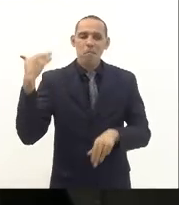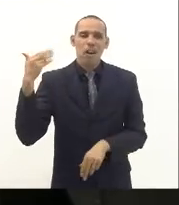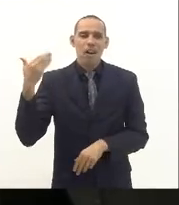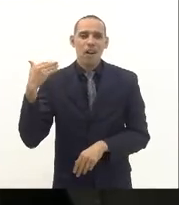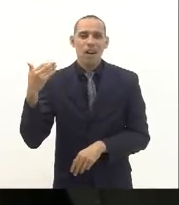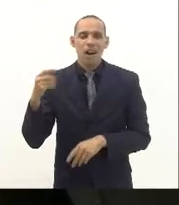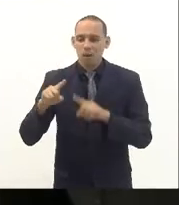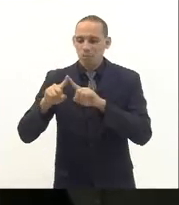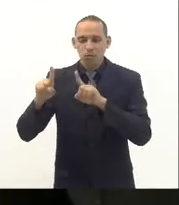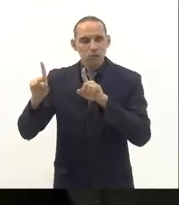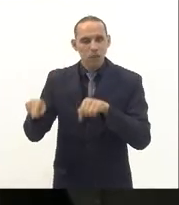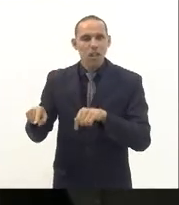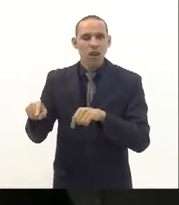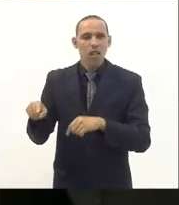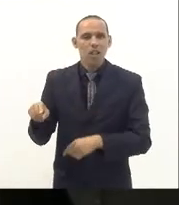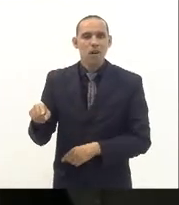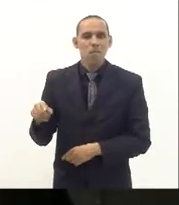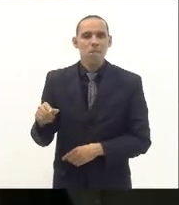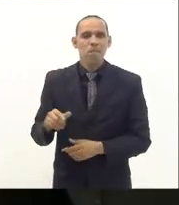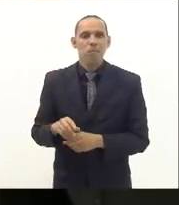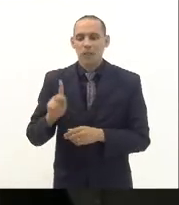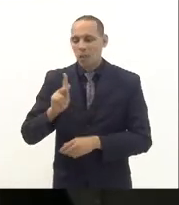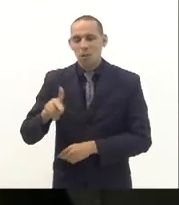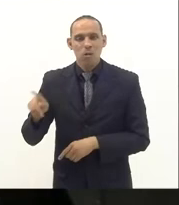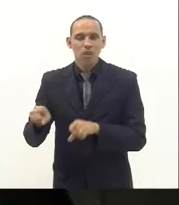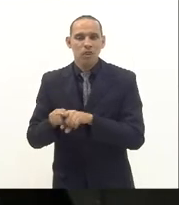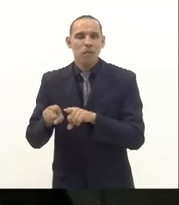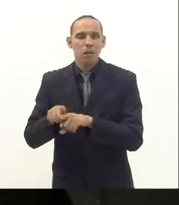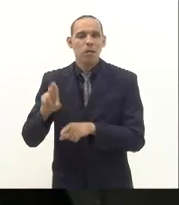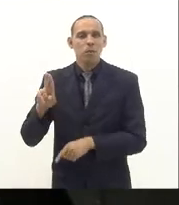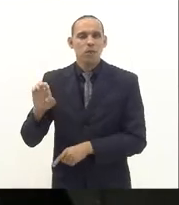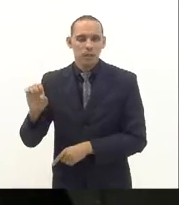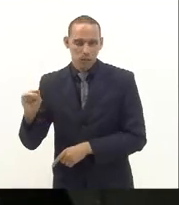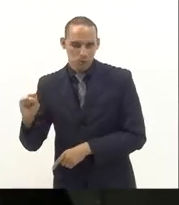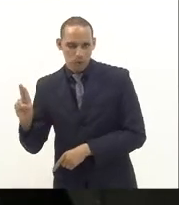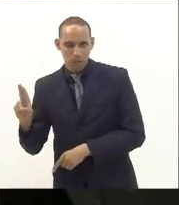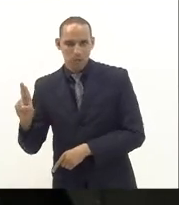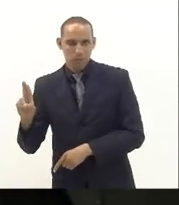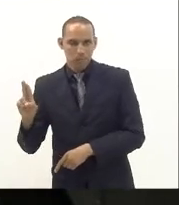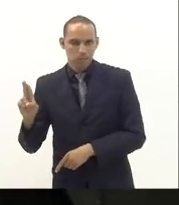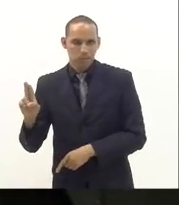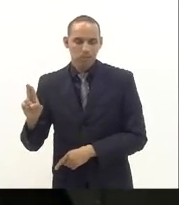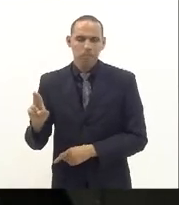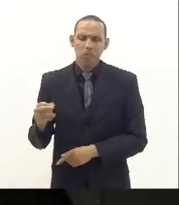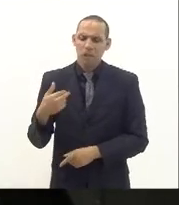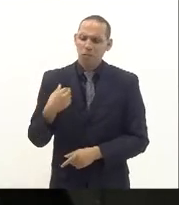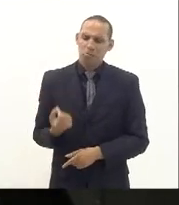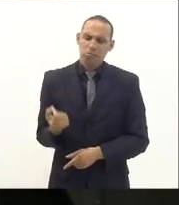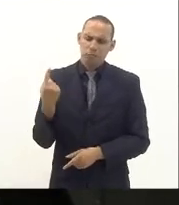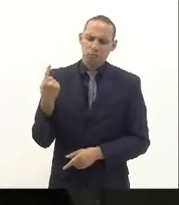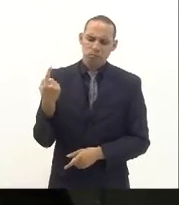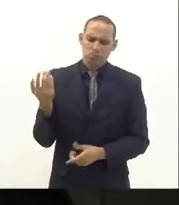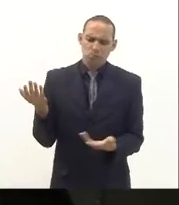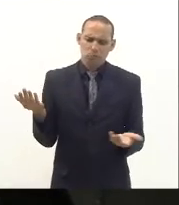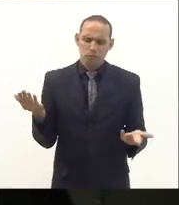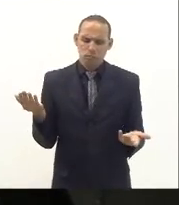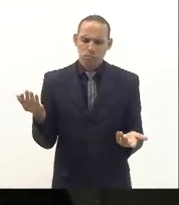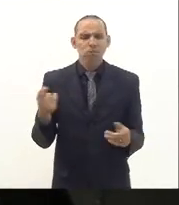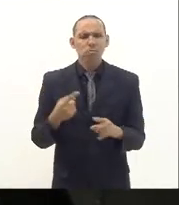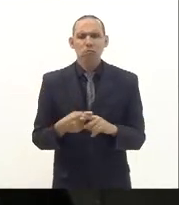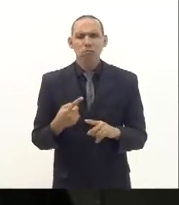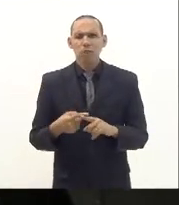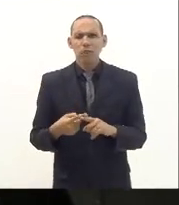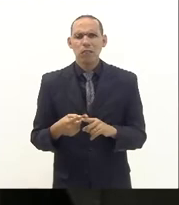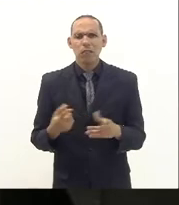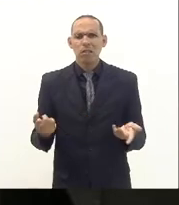e os funcionários e o do corpo docente da Welson Eu estranhei porque